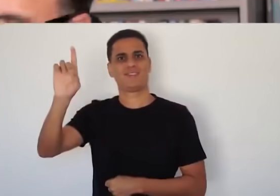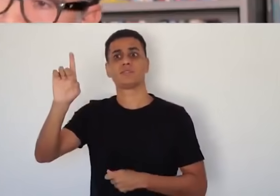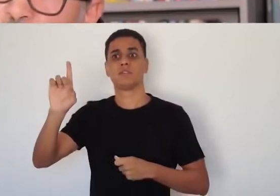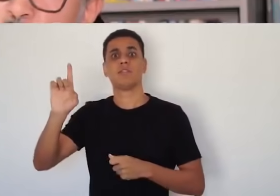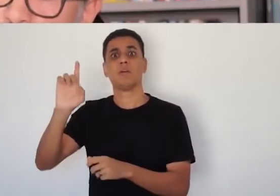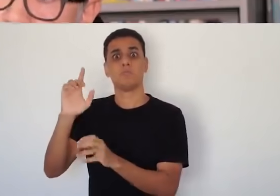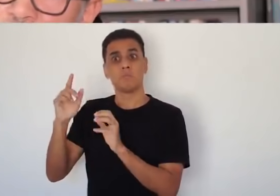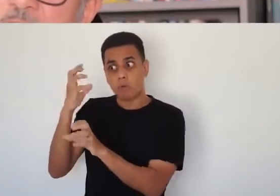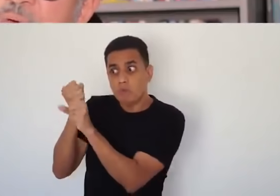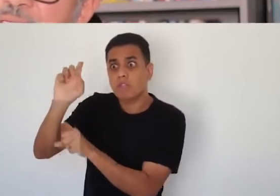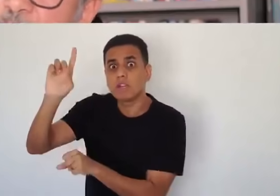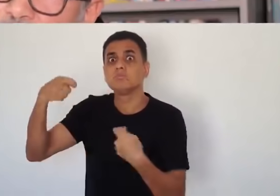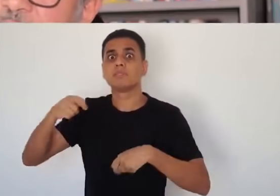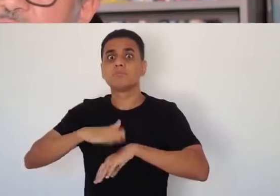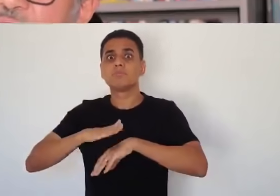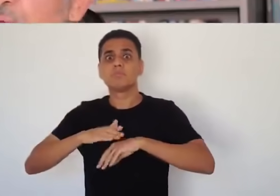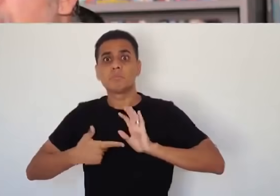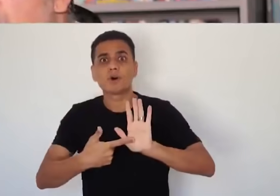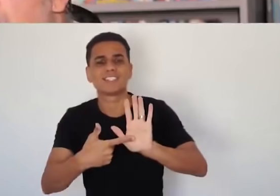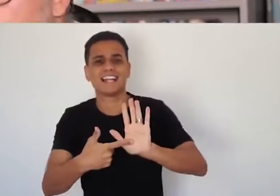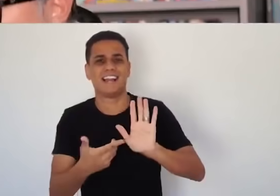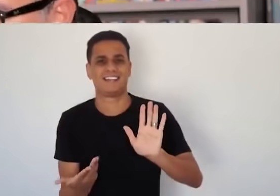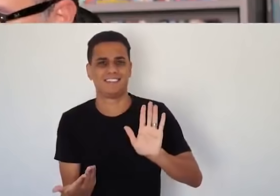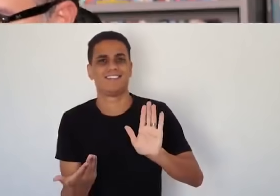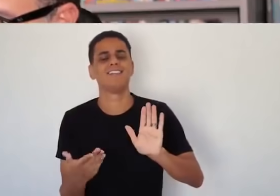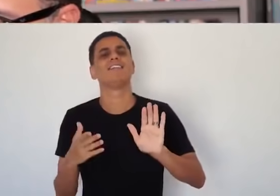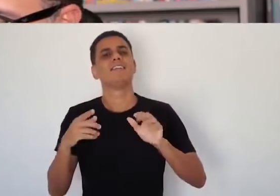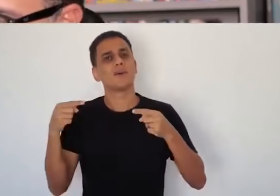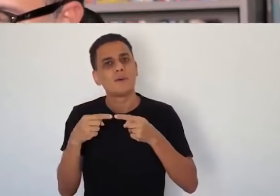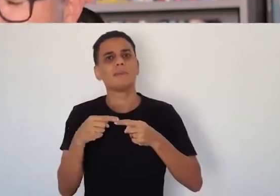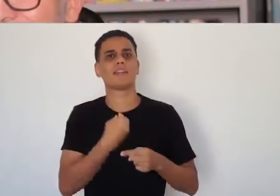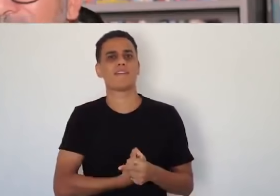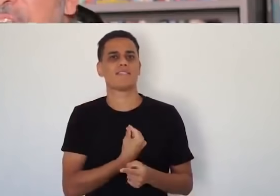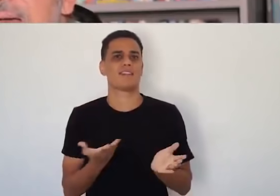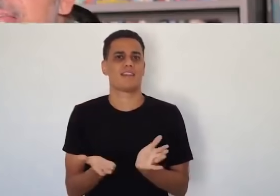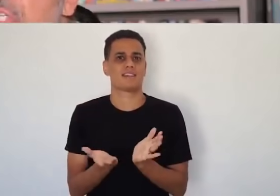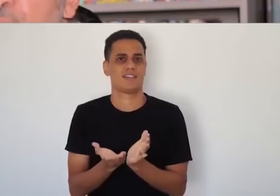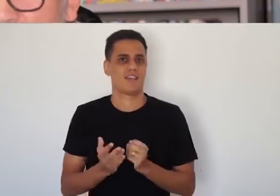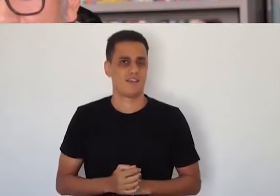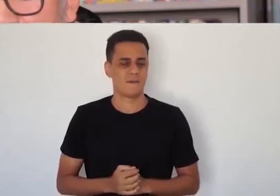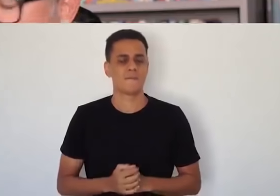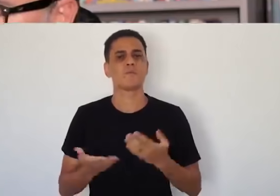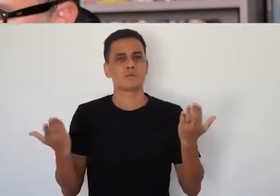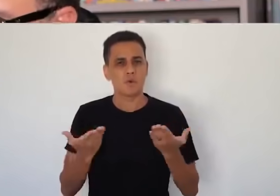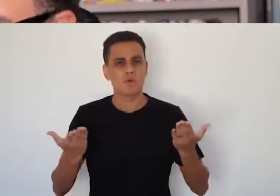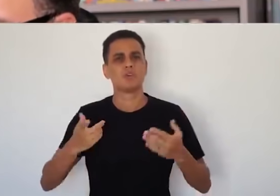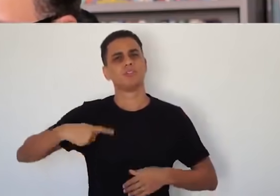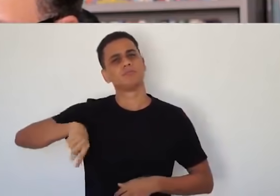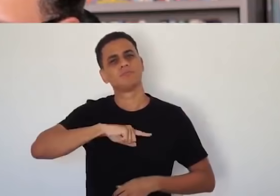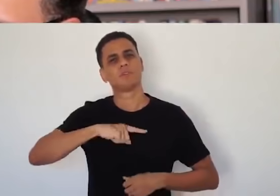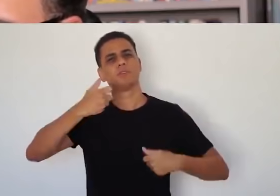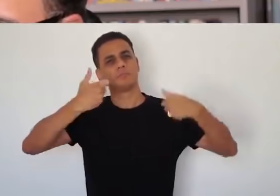acerca disso, um que é um exemplo negativo e outros 2 positivos, para deixar isso muito claro, quando ele usa,